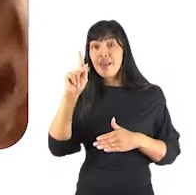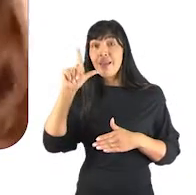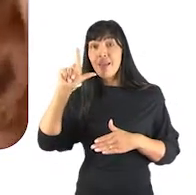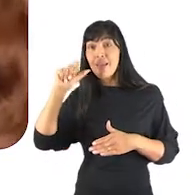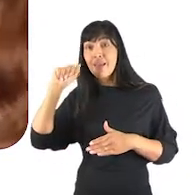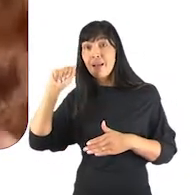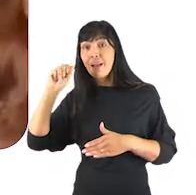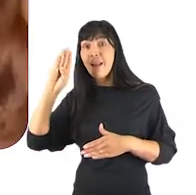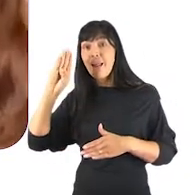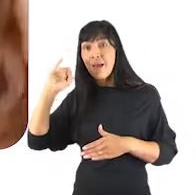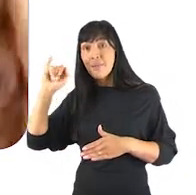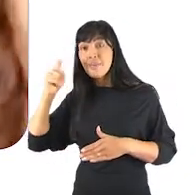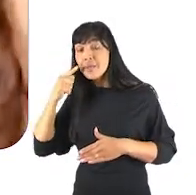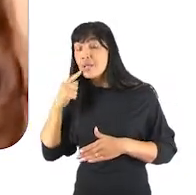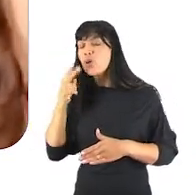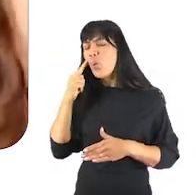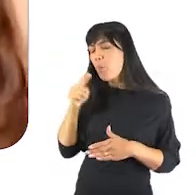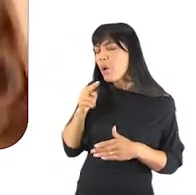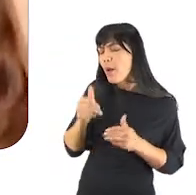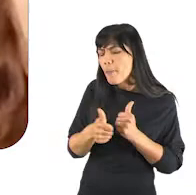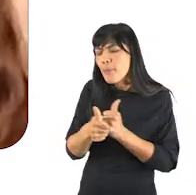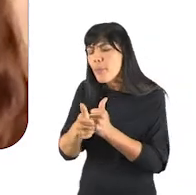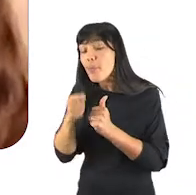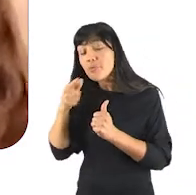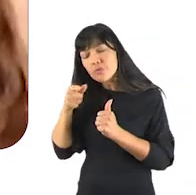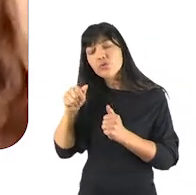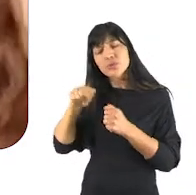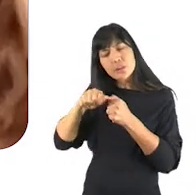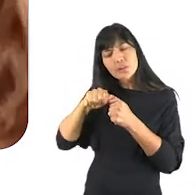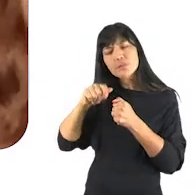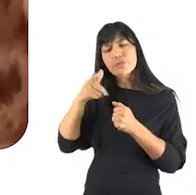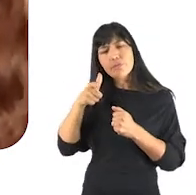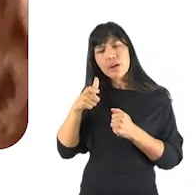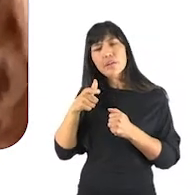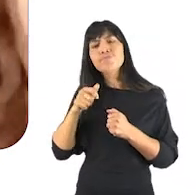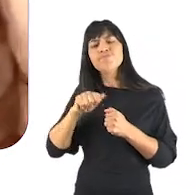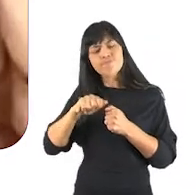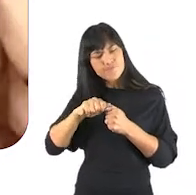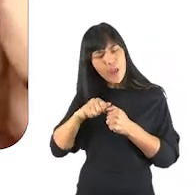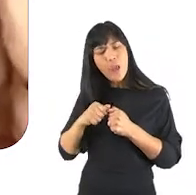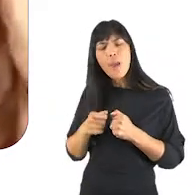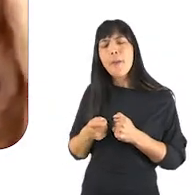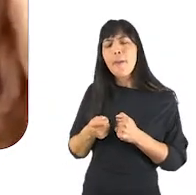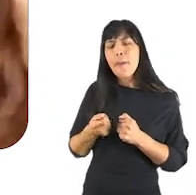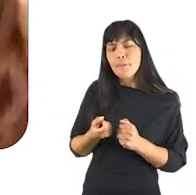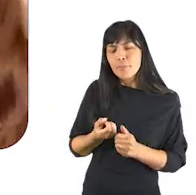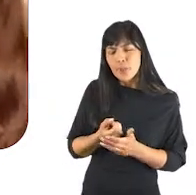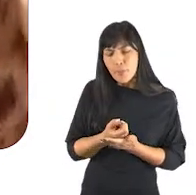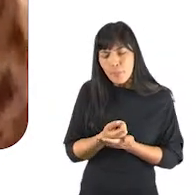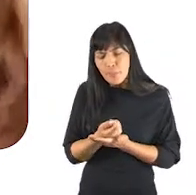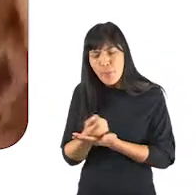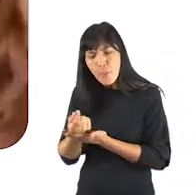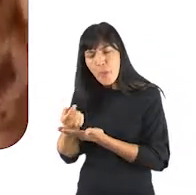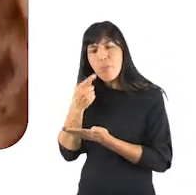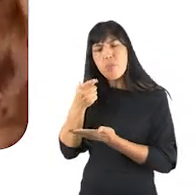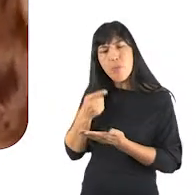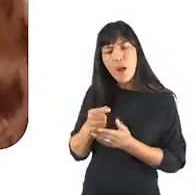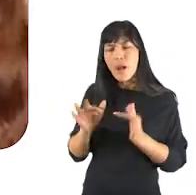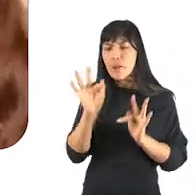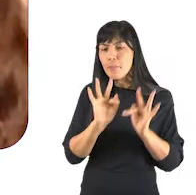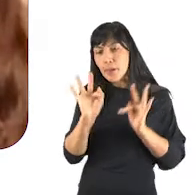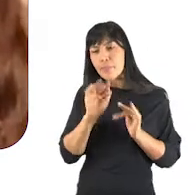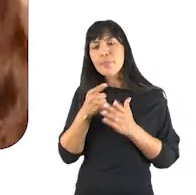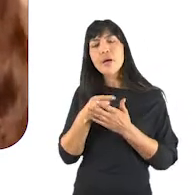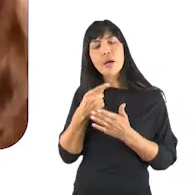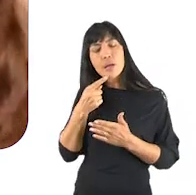tenho acompanhado algumas iniciativas que vocês têm feito, e eu sei que vocês têm investido muito em tecnologia, têm investido